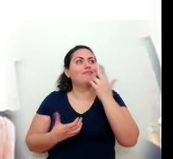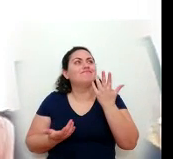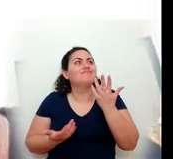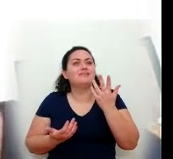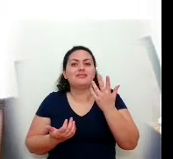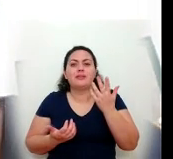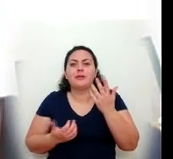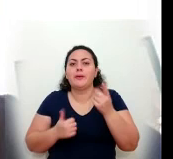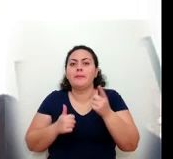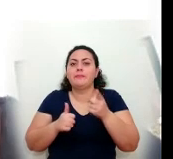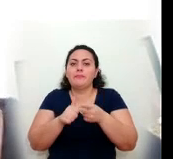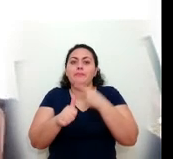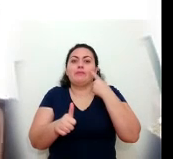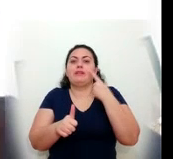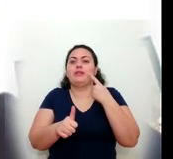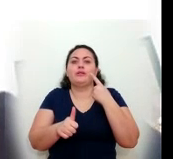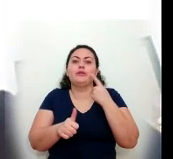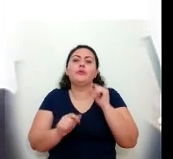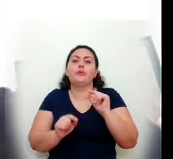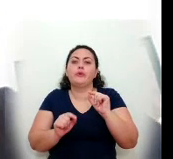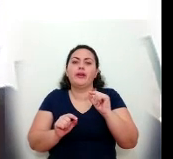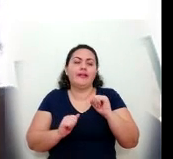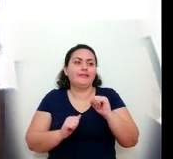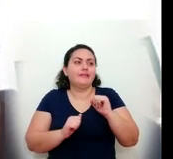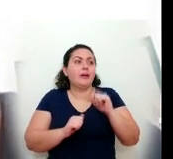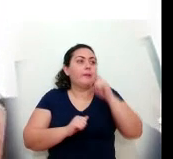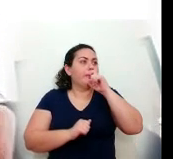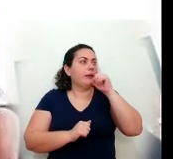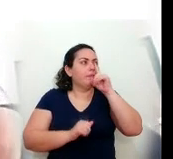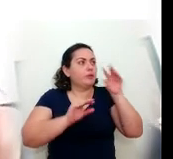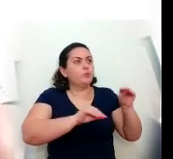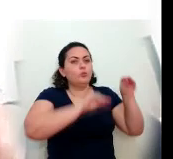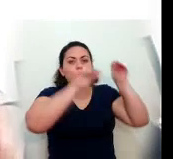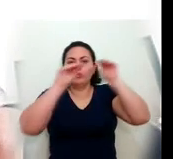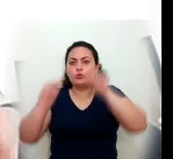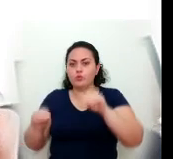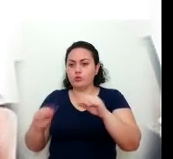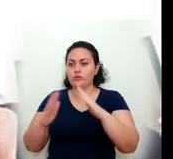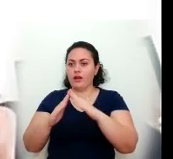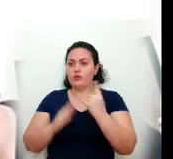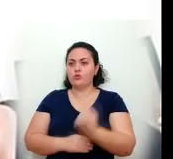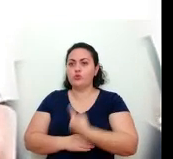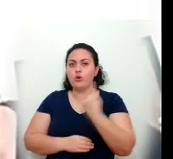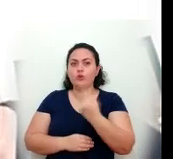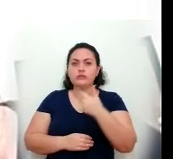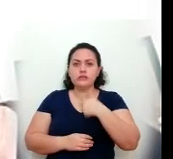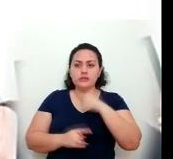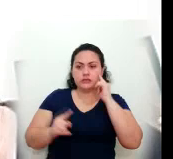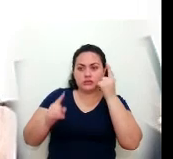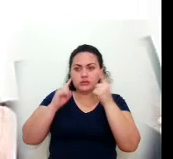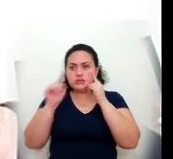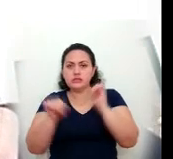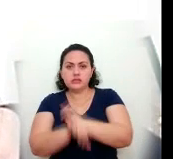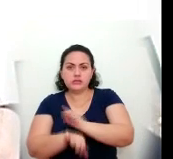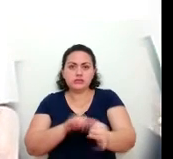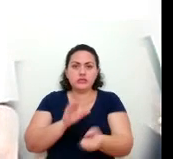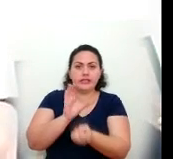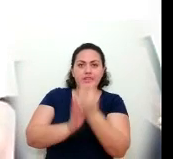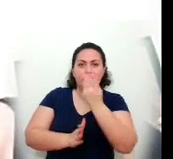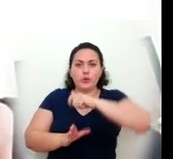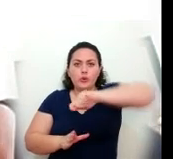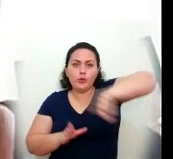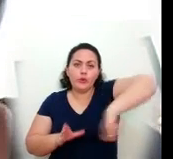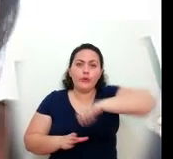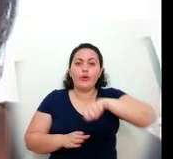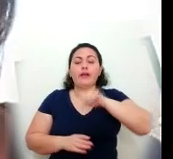primeira saída, né? De casa de pai e mãe, coisa, né? O se aventurar, né? Nas técnicas culinárias pode ser muito interessante para